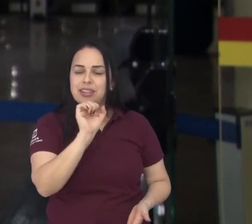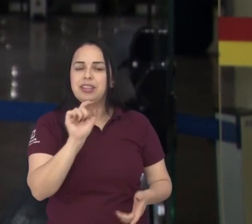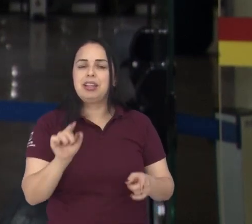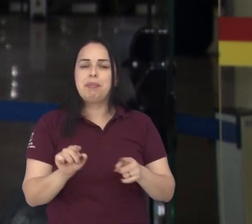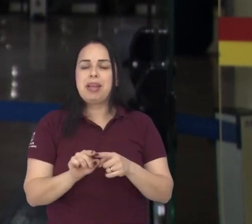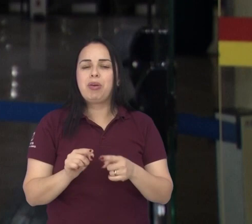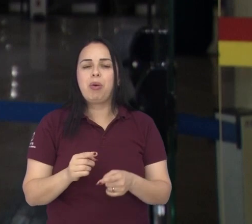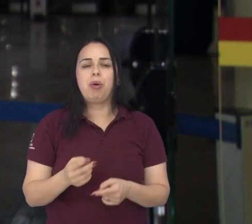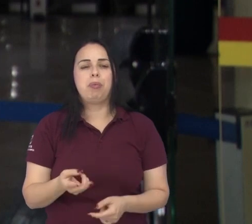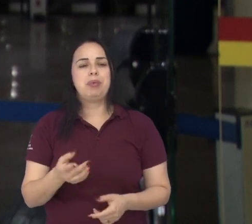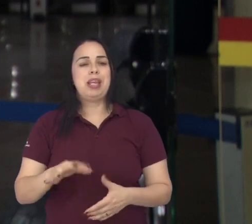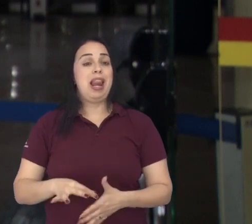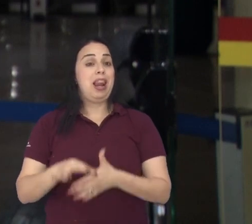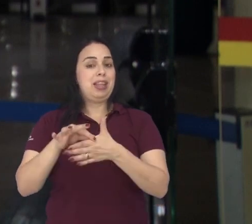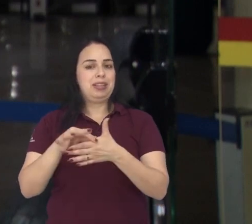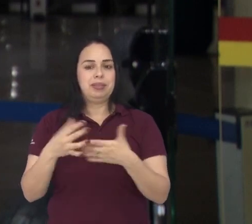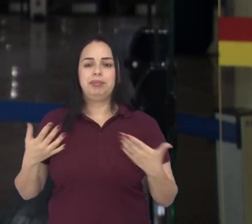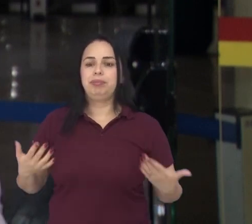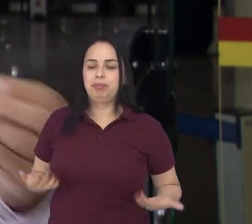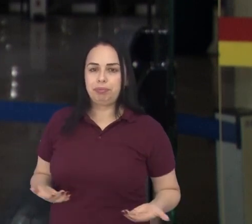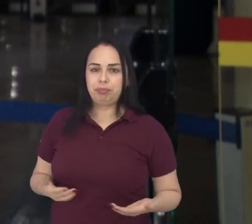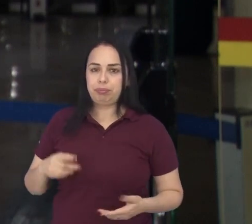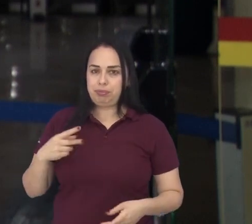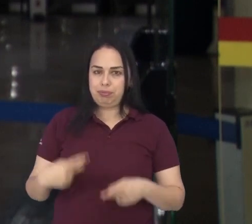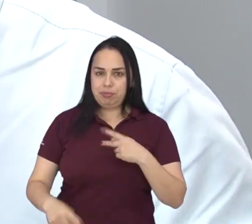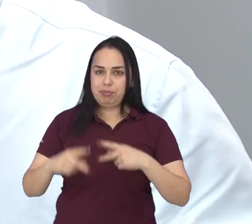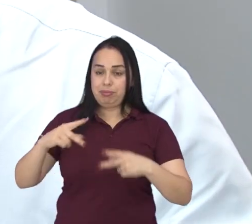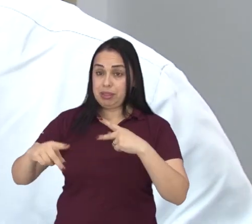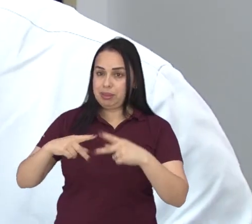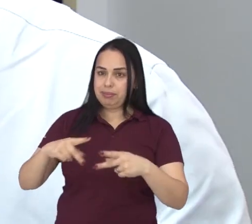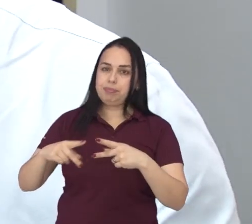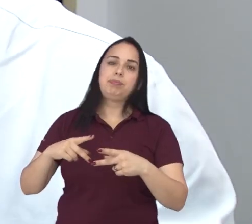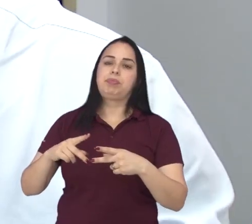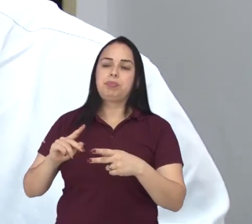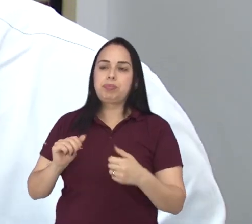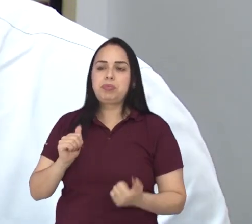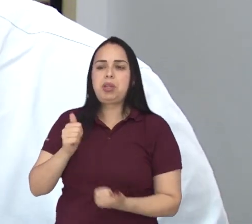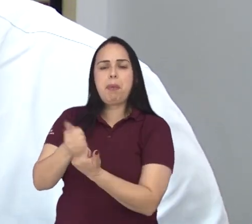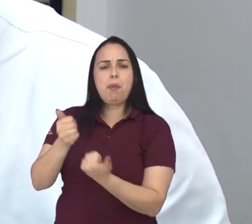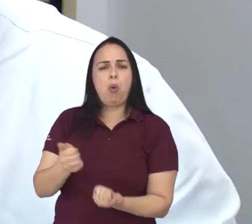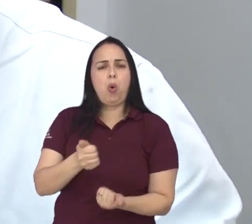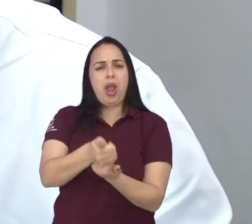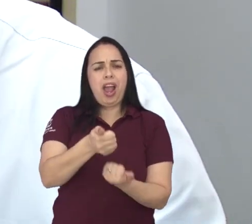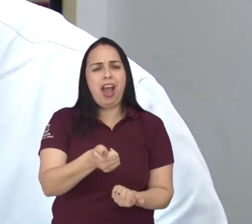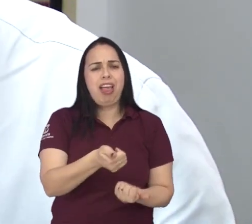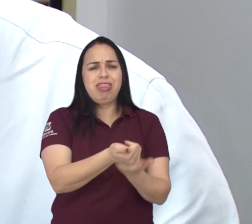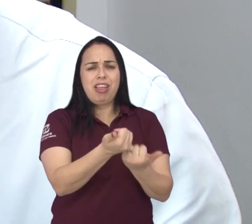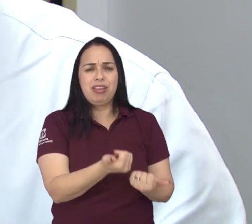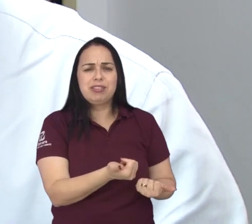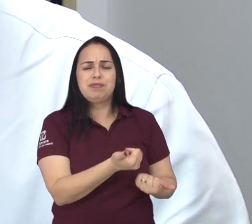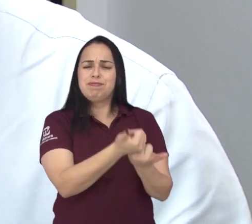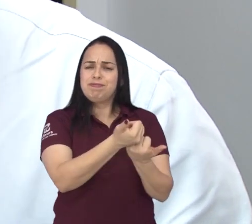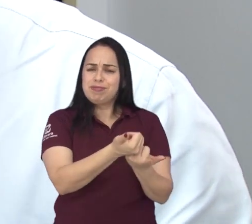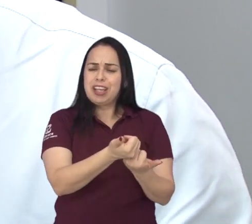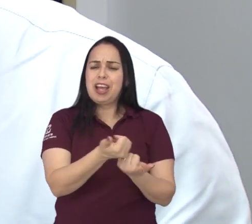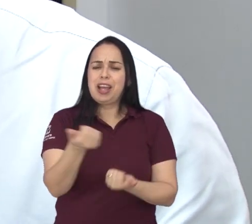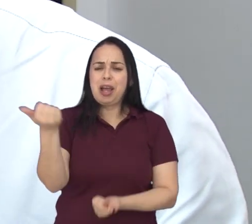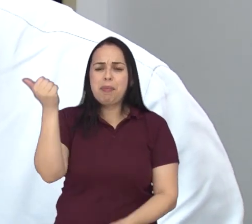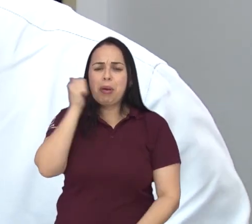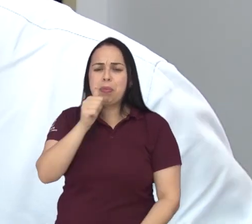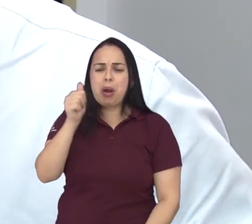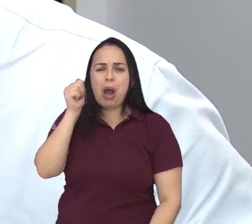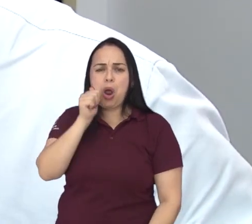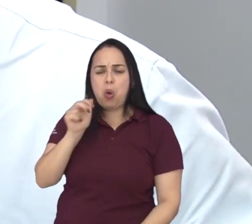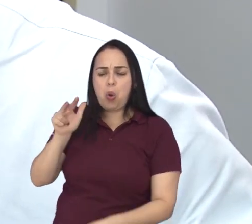na ponta também, no gerenciamento, na liderança, São José dos Campos, agora com essa lei, apoiando cada vez mais